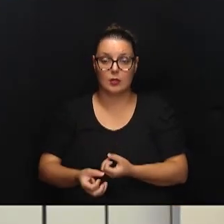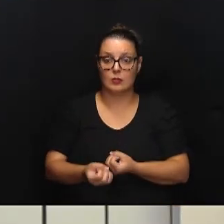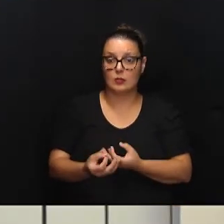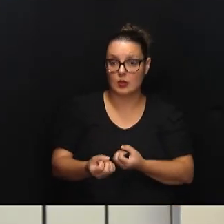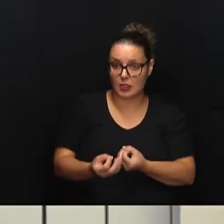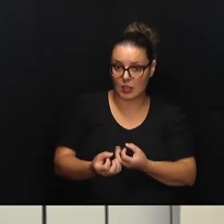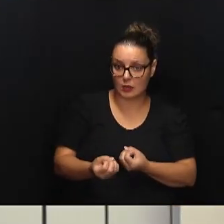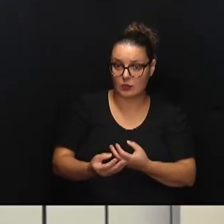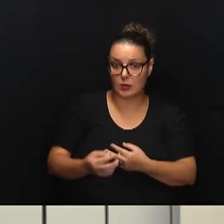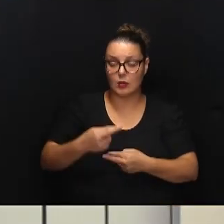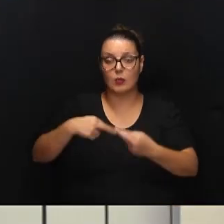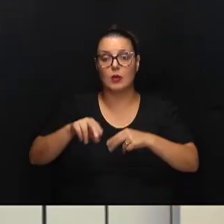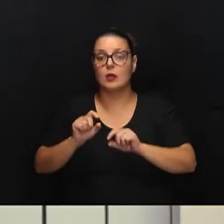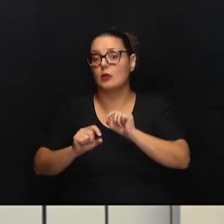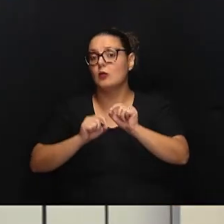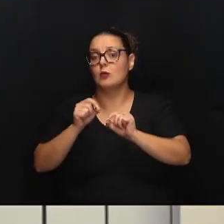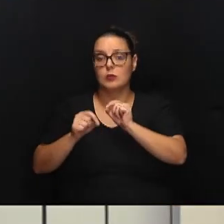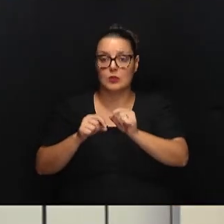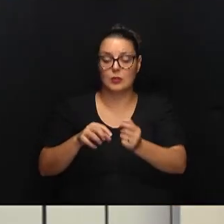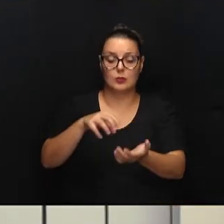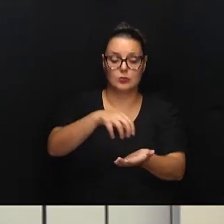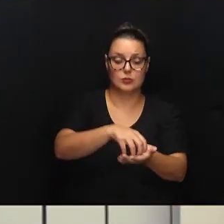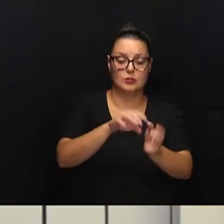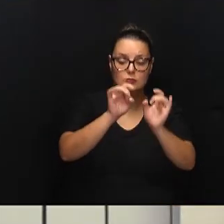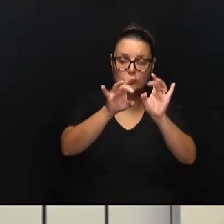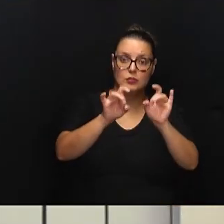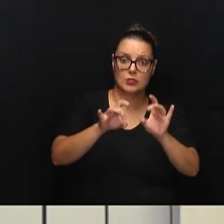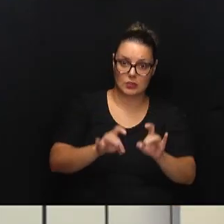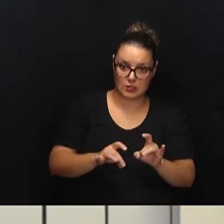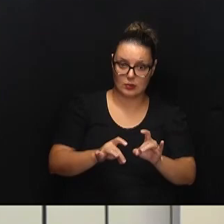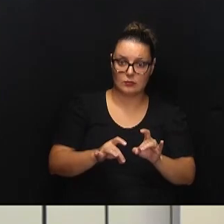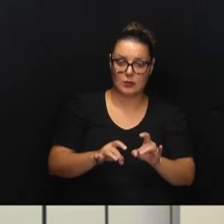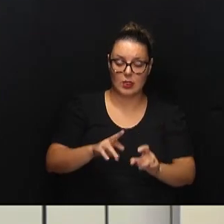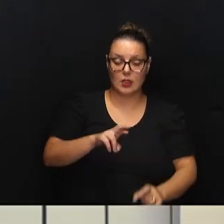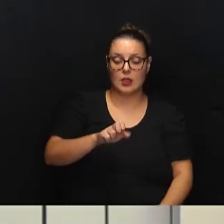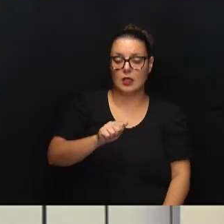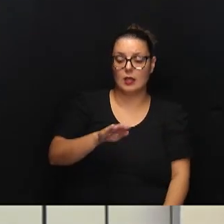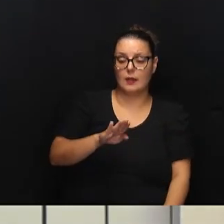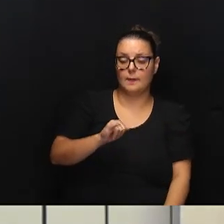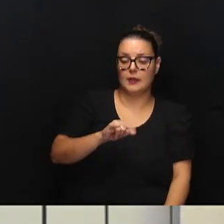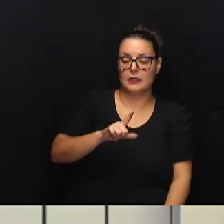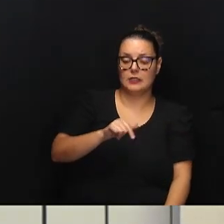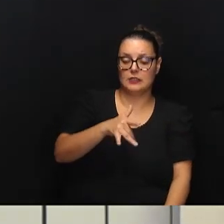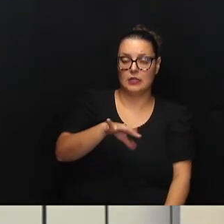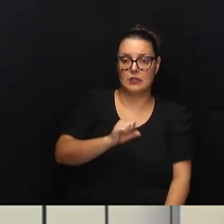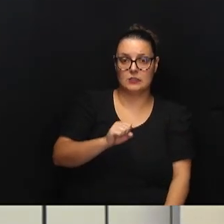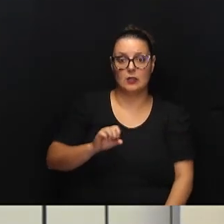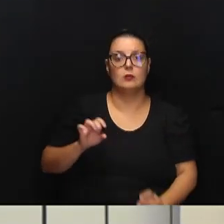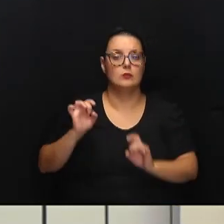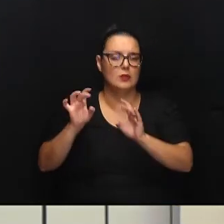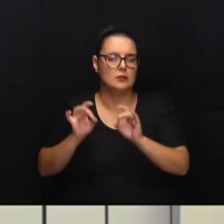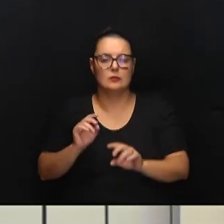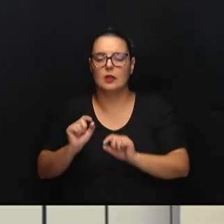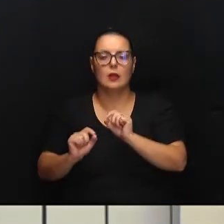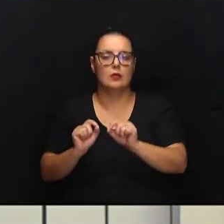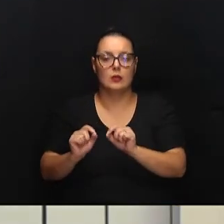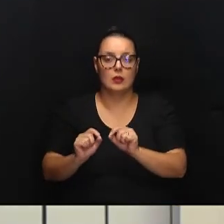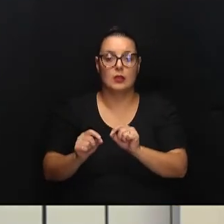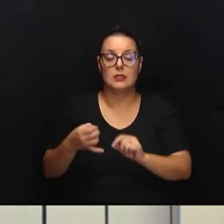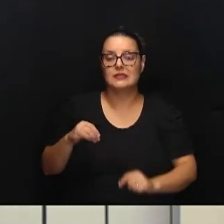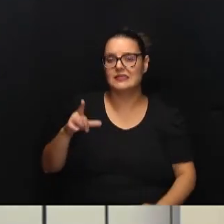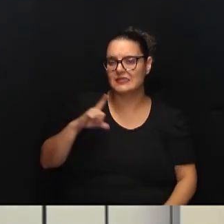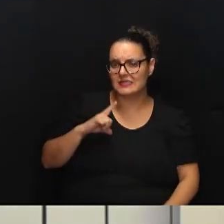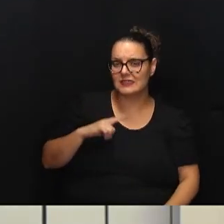informações em relação aos centros especializados em reabilitação, especificamente se há